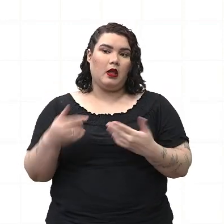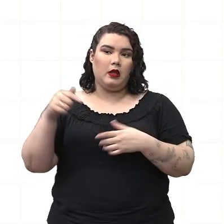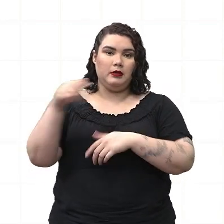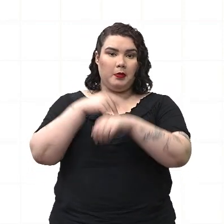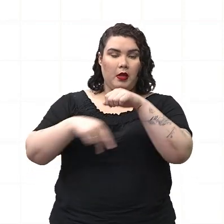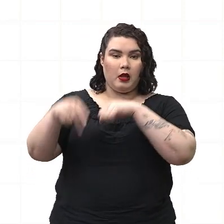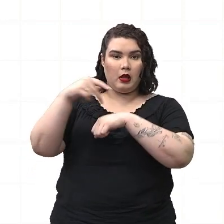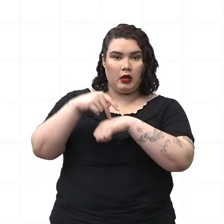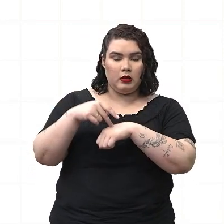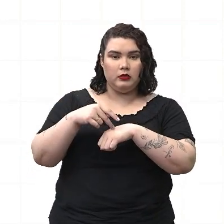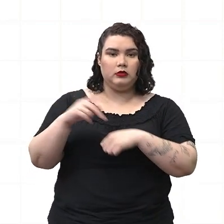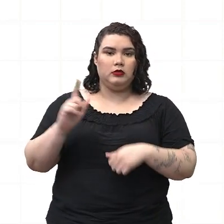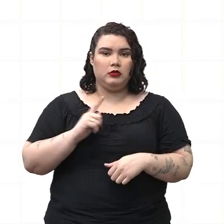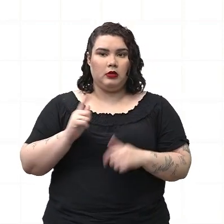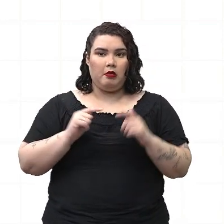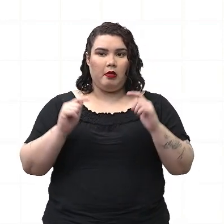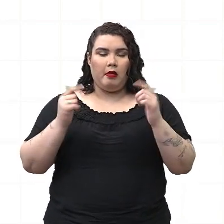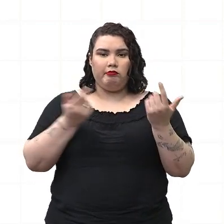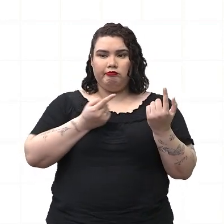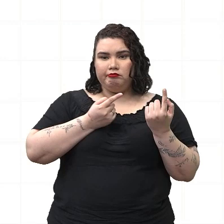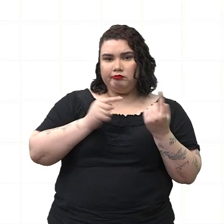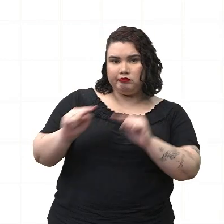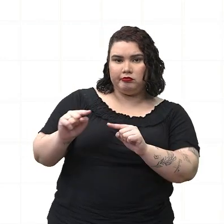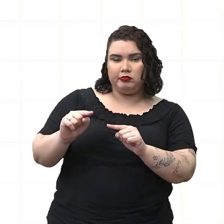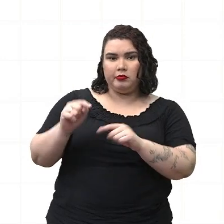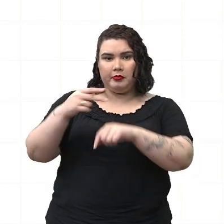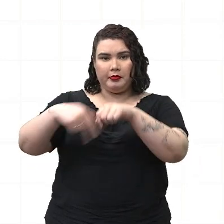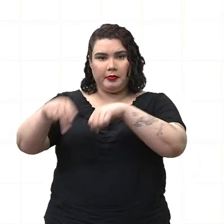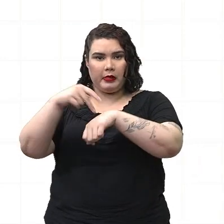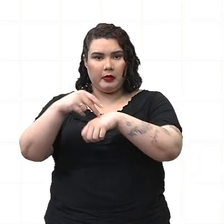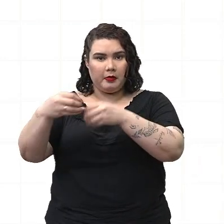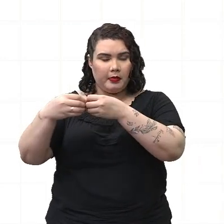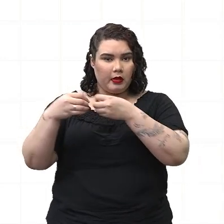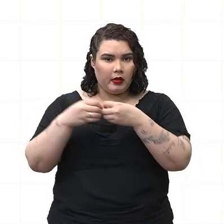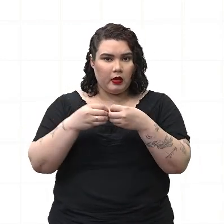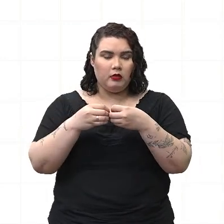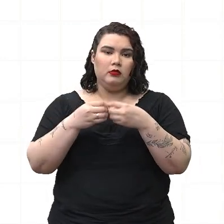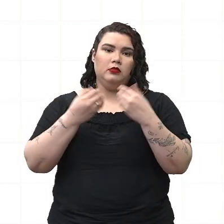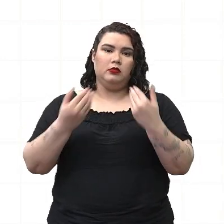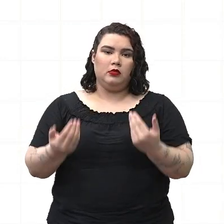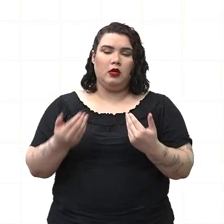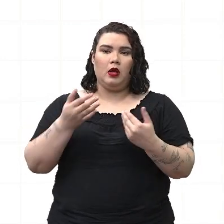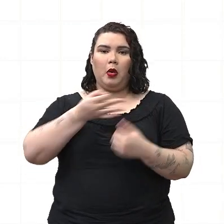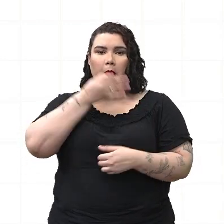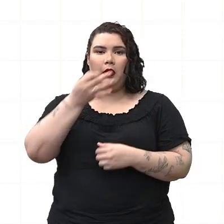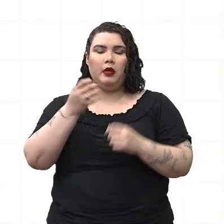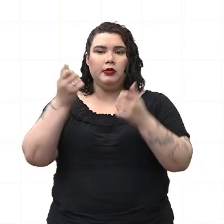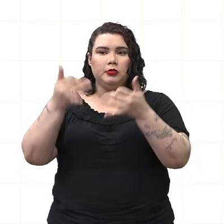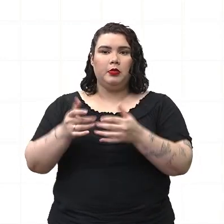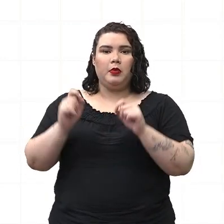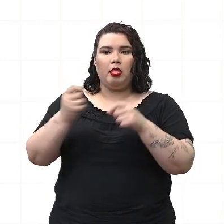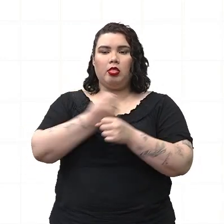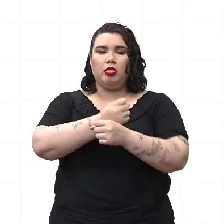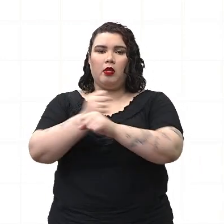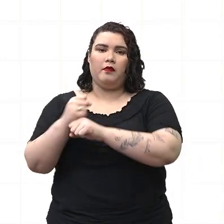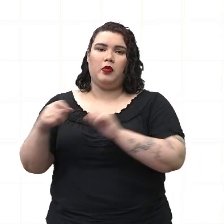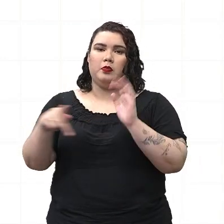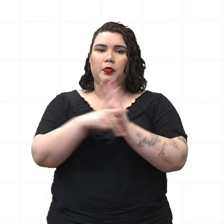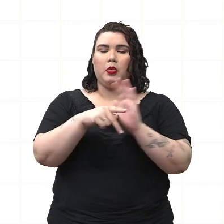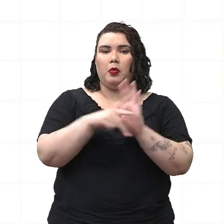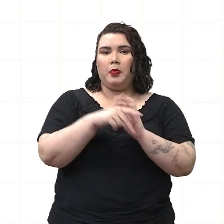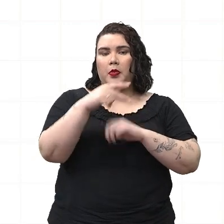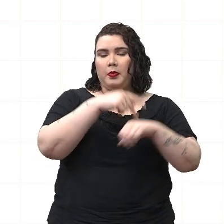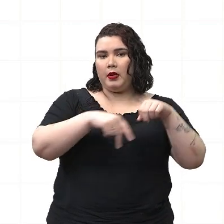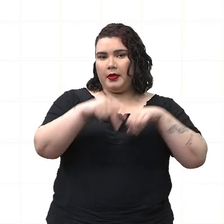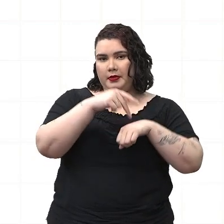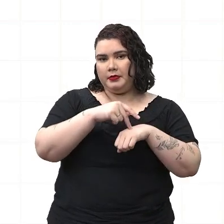né, realizam algum tipo de ataque contra os seus países vizinhos, o argumento é que eles estão defendendo a própria soberania deles, né?